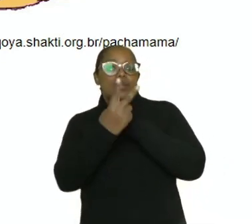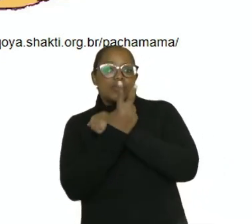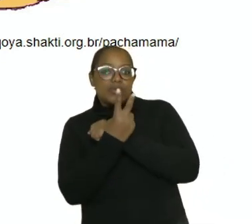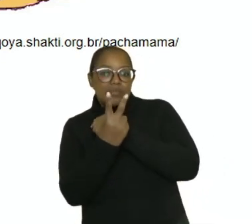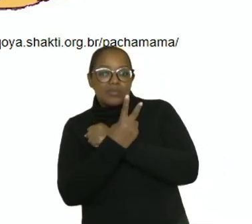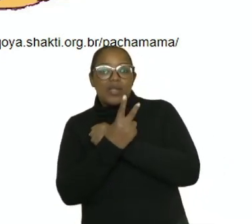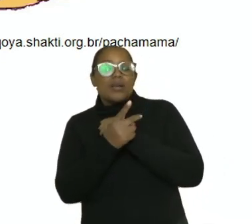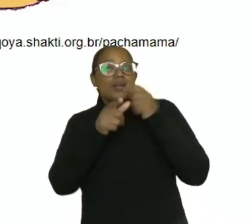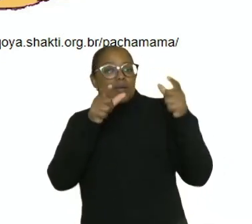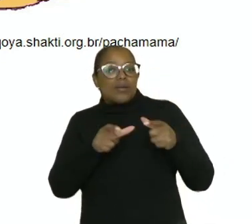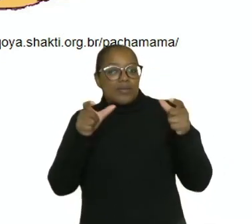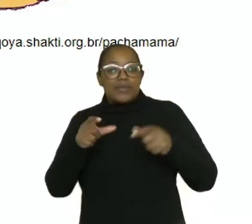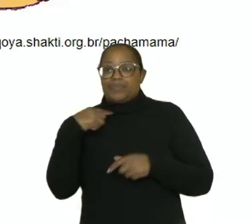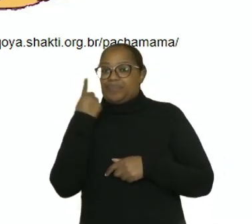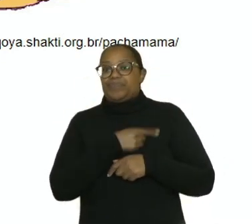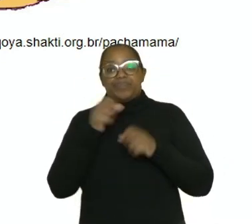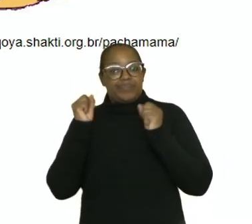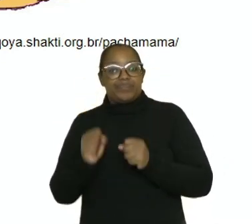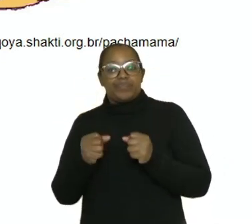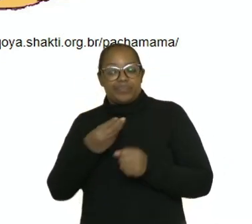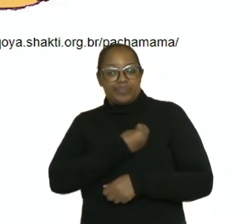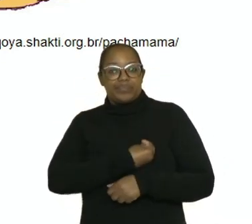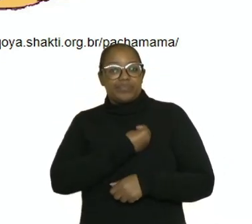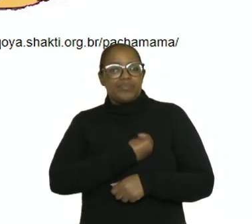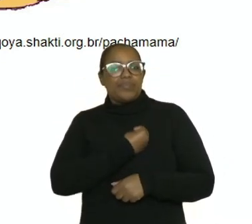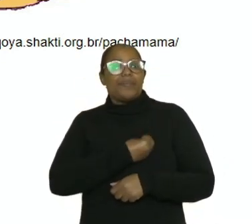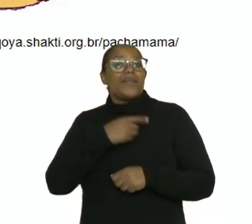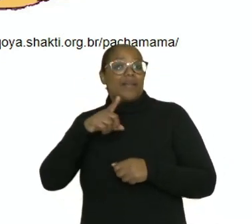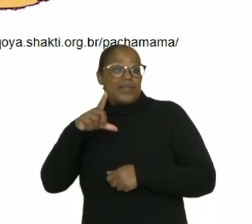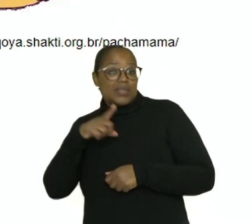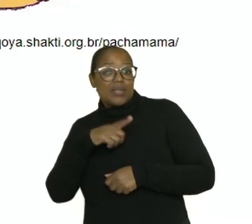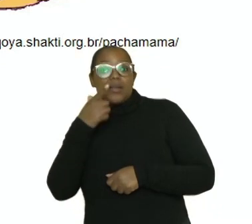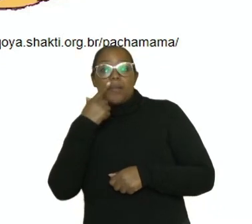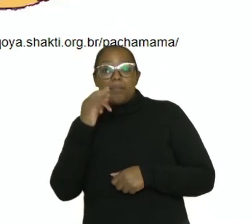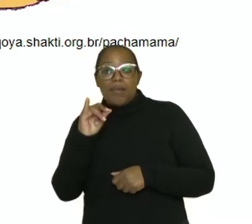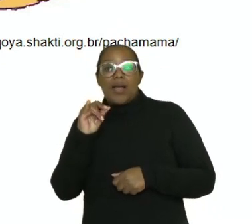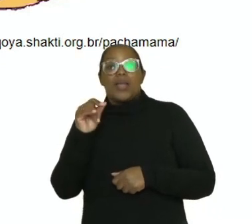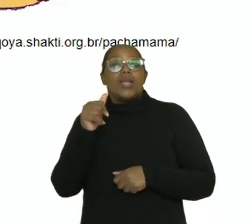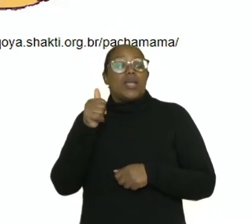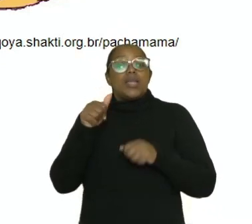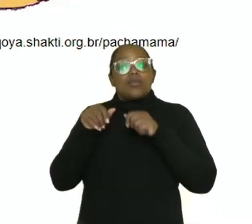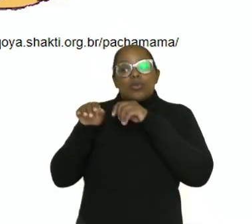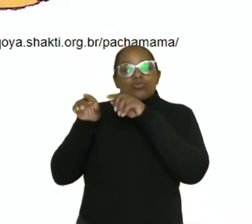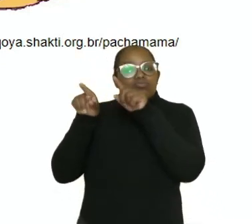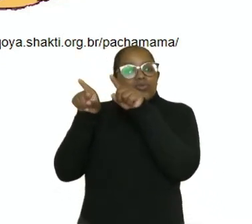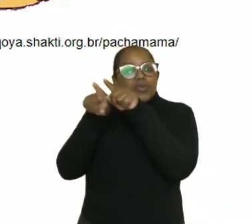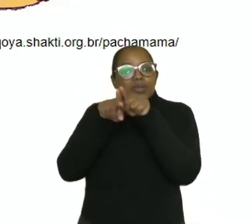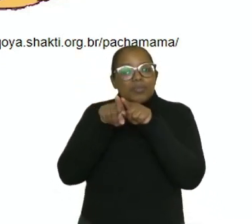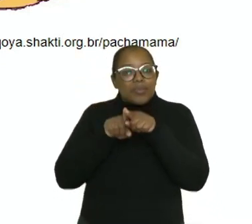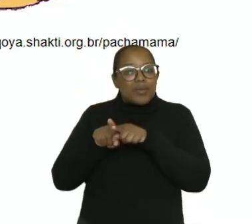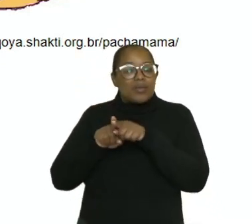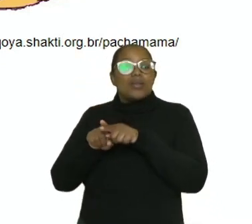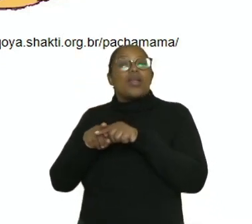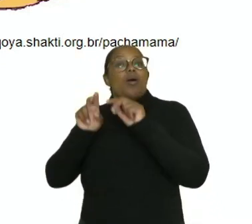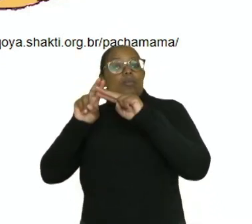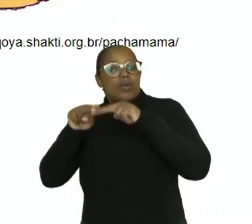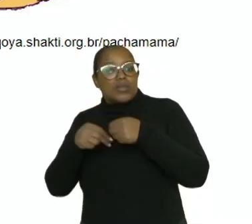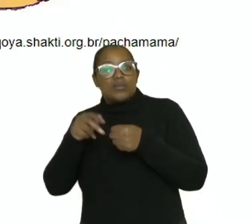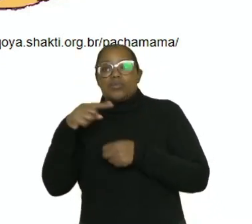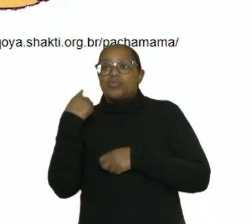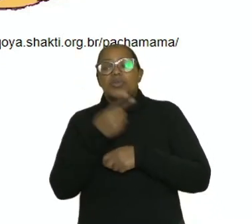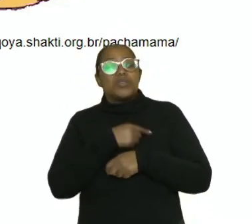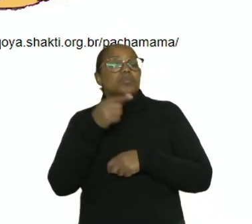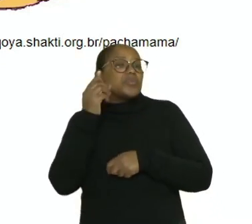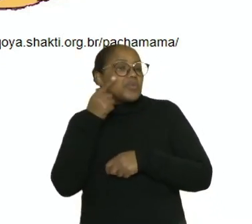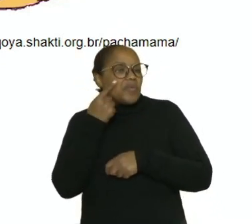onde possamos viver satisfeitos. Ele será nosso pai e seremos seus irmãos. Portanto, nós vamos considerar a sua oferta de